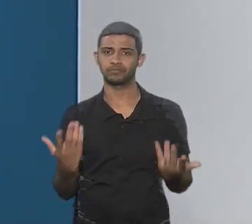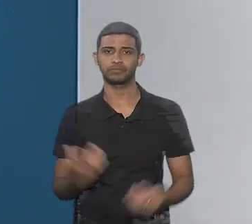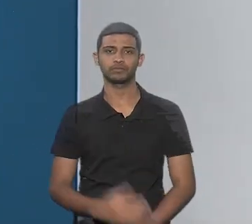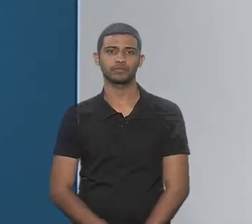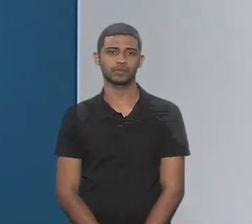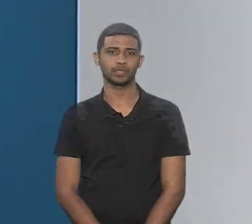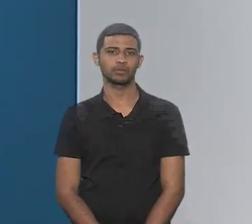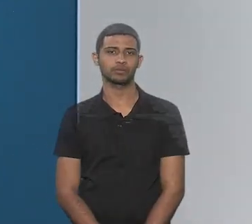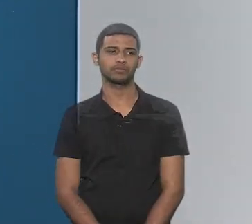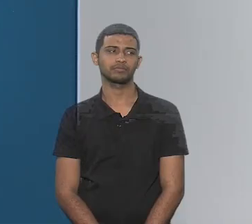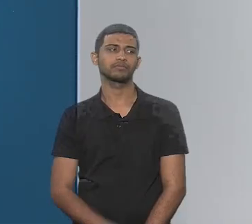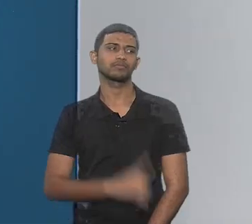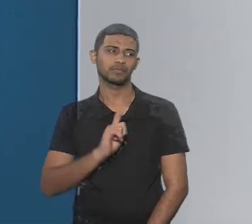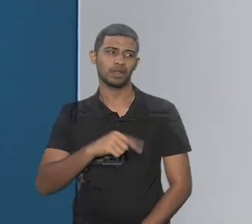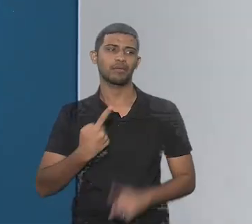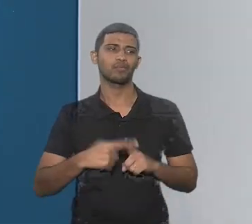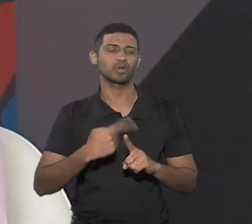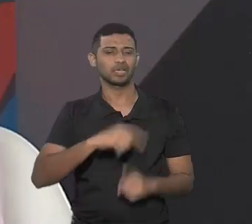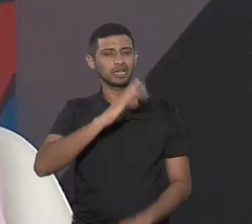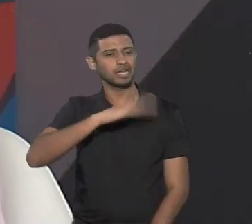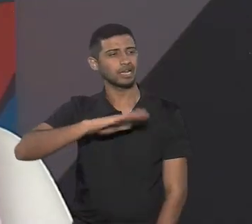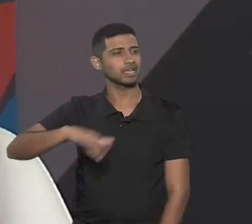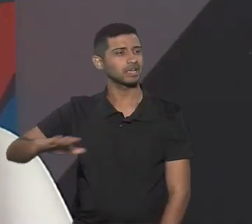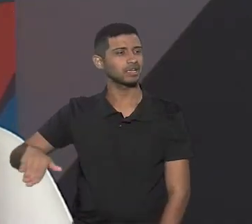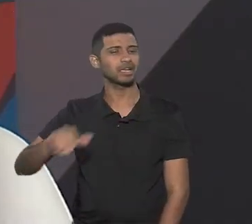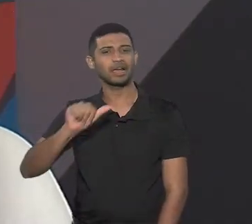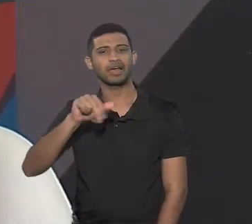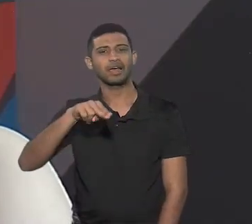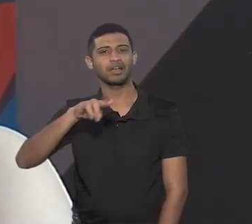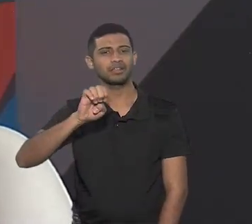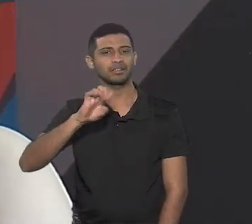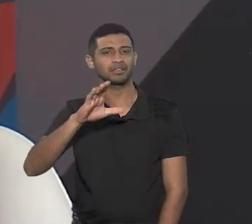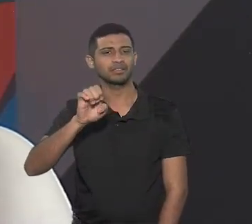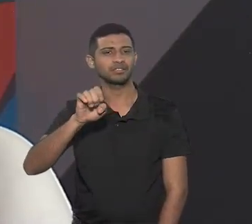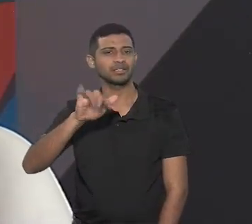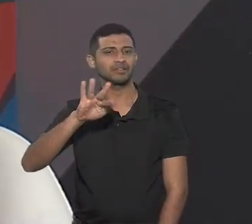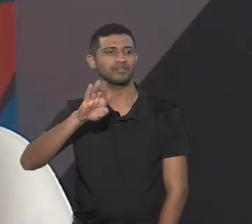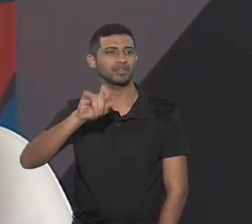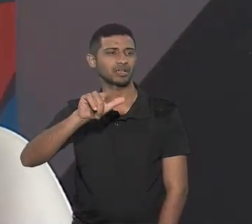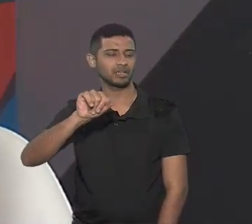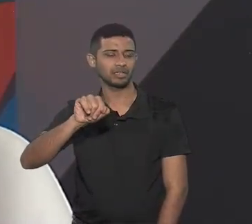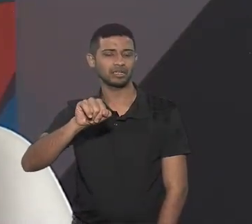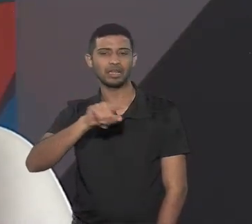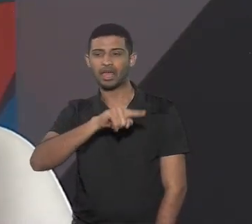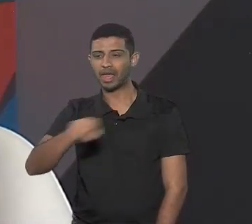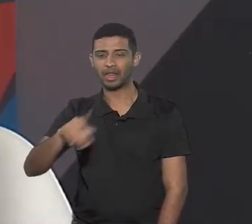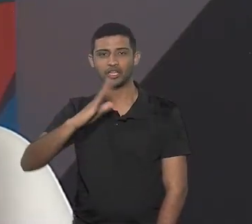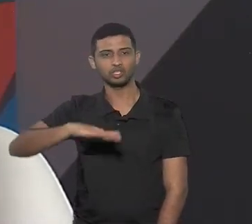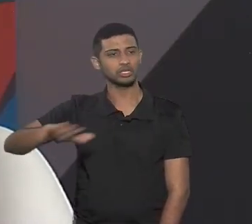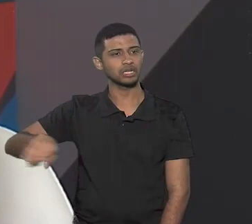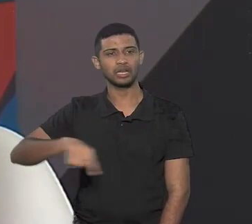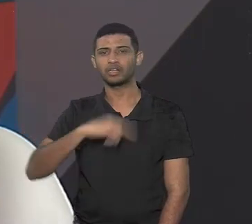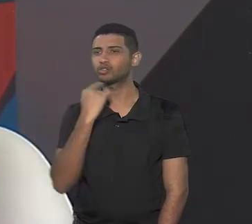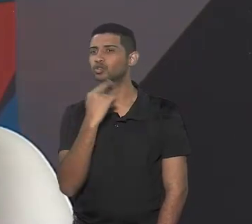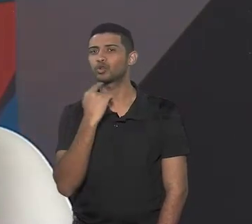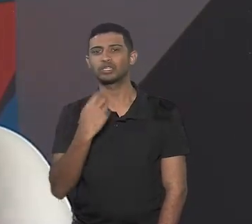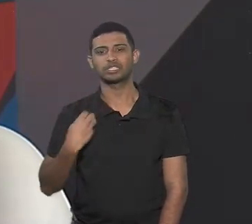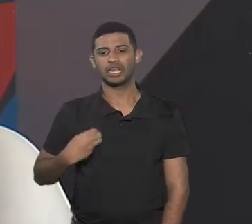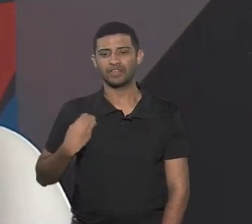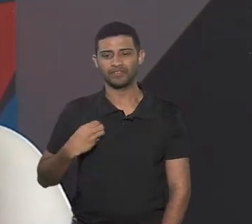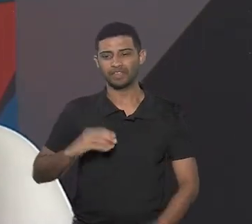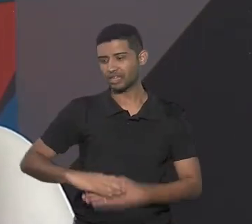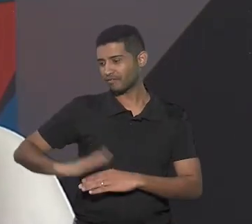abre precedentes. É porque no caso das crianças anencéfalas, o que é considerado é que essa criança não tem